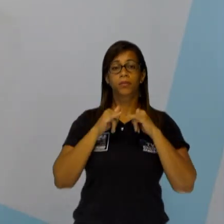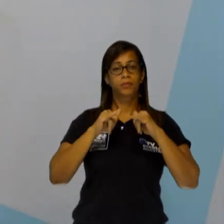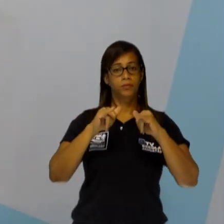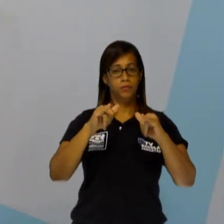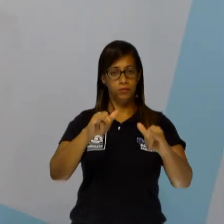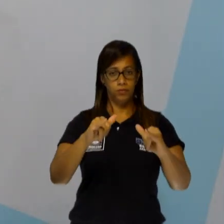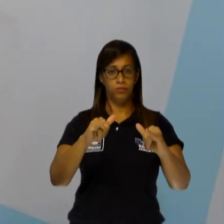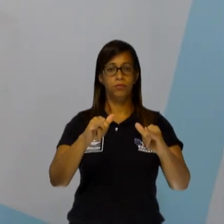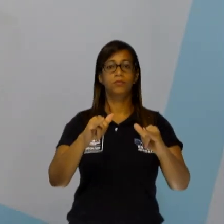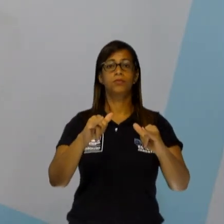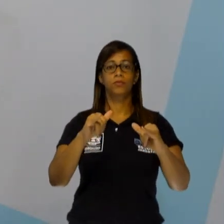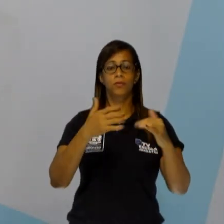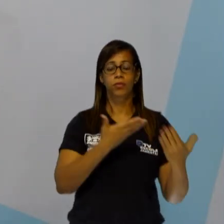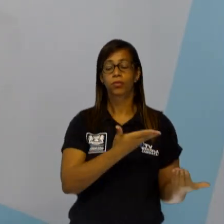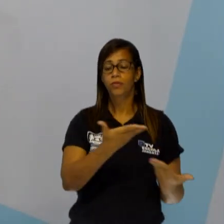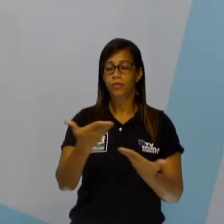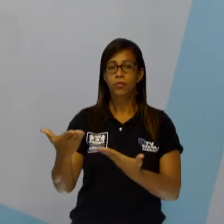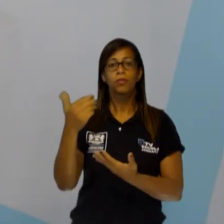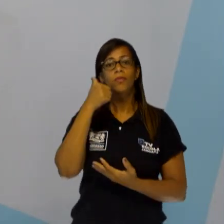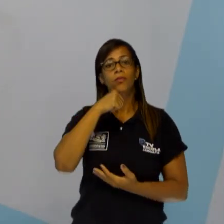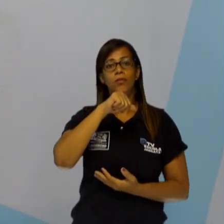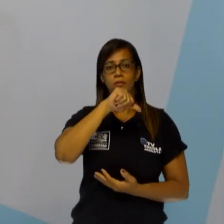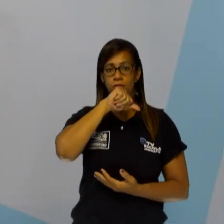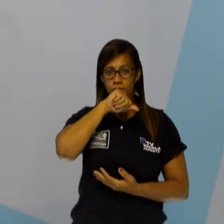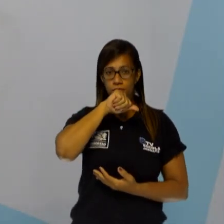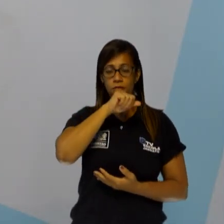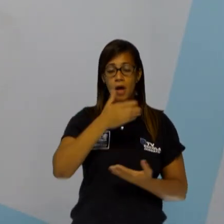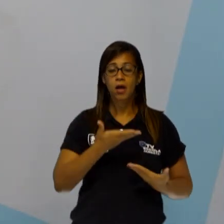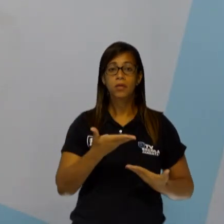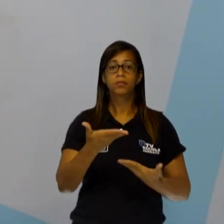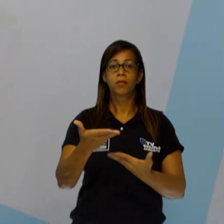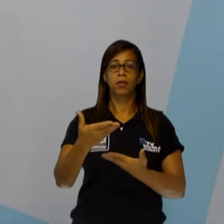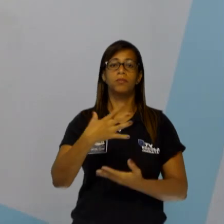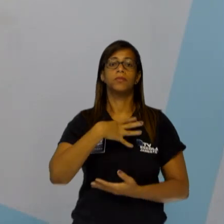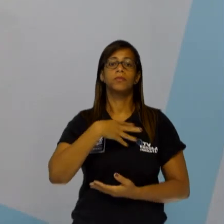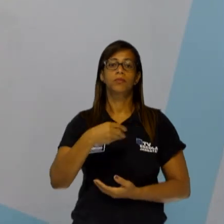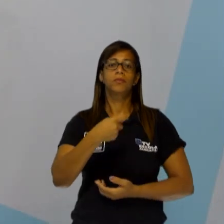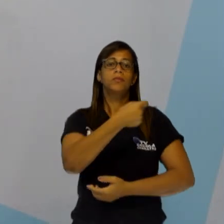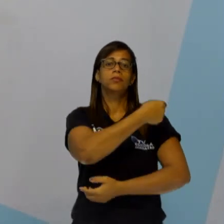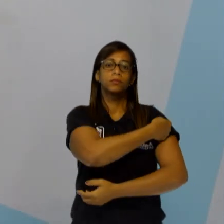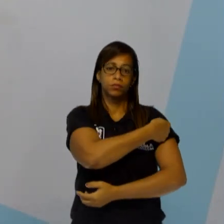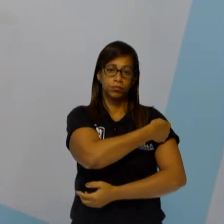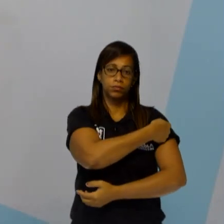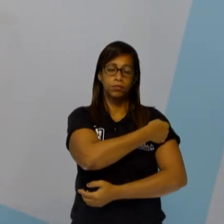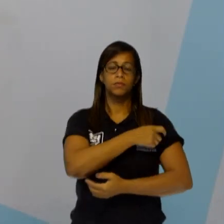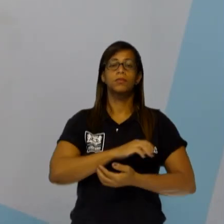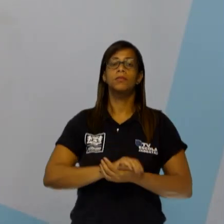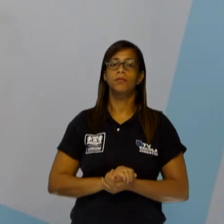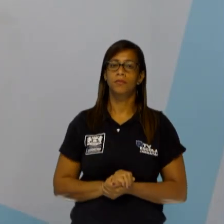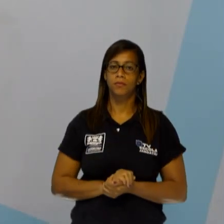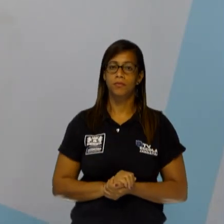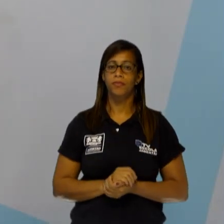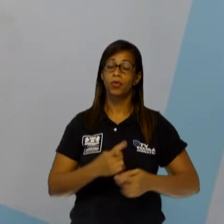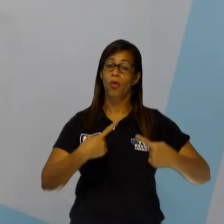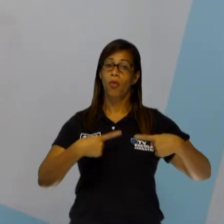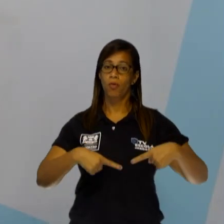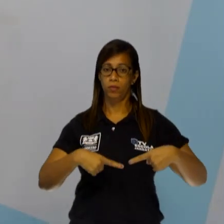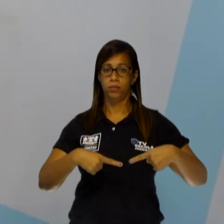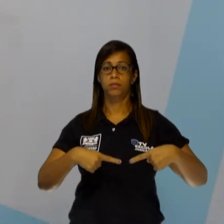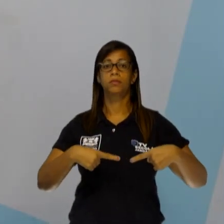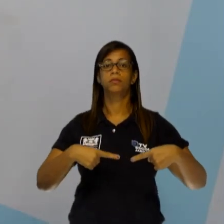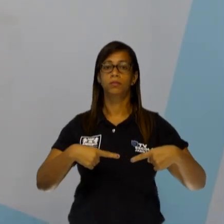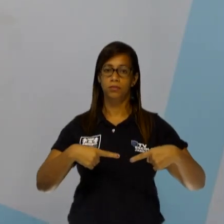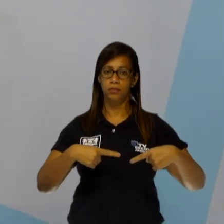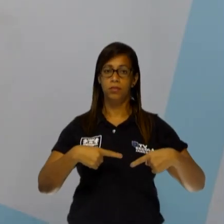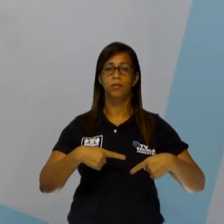de convidar as mães a levar suas filhas para vaciná-las contra esse vírus aí do HPV, para evitar,